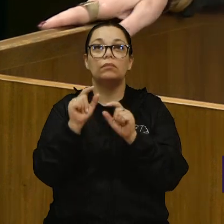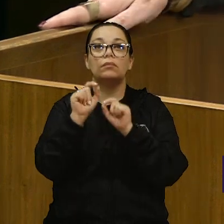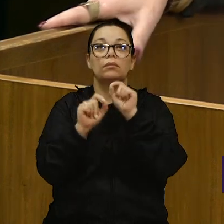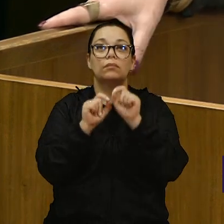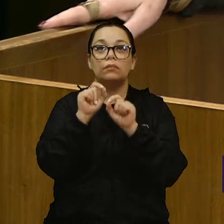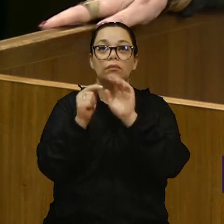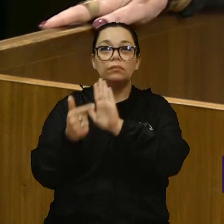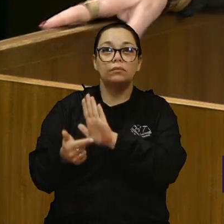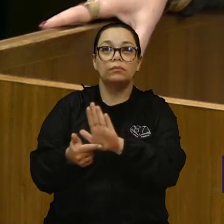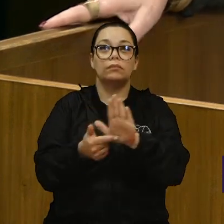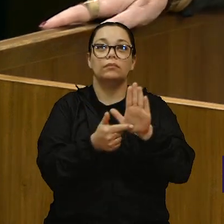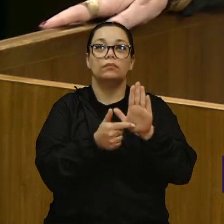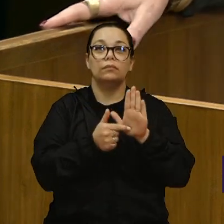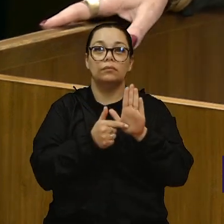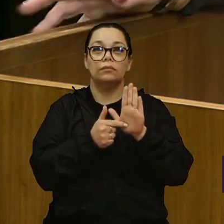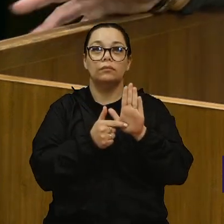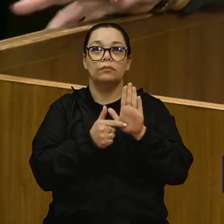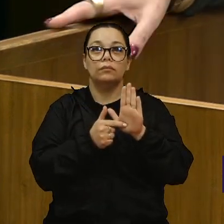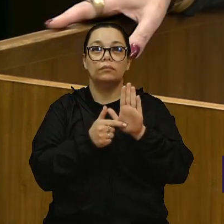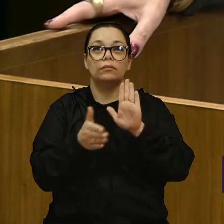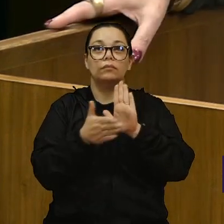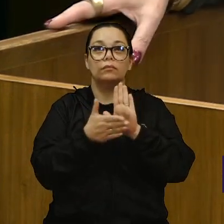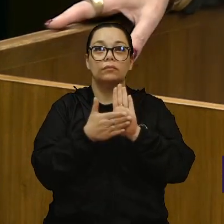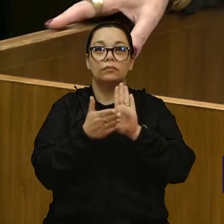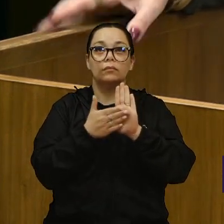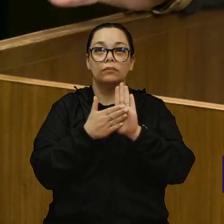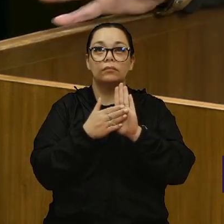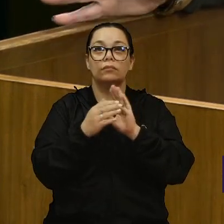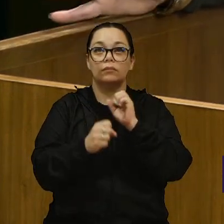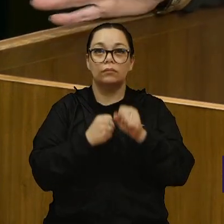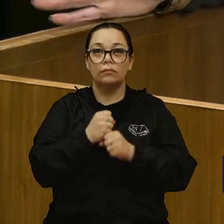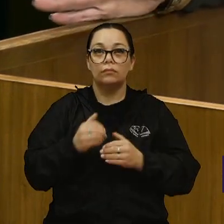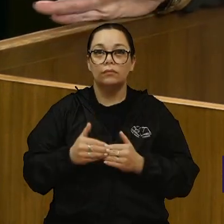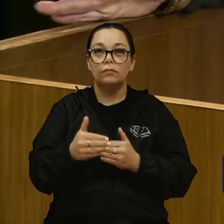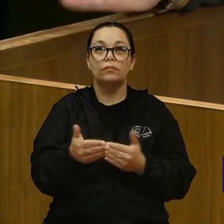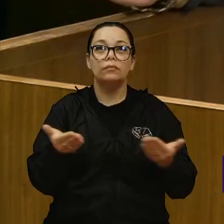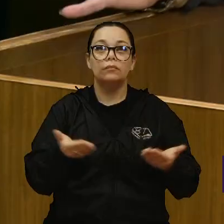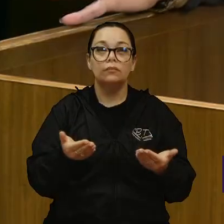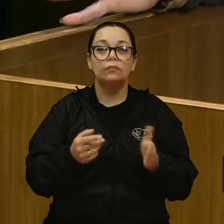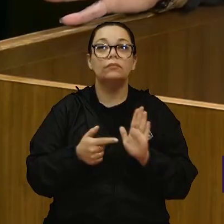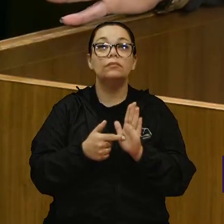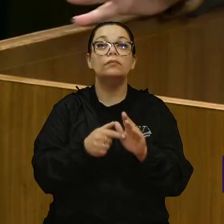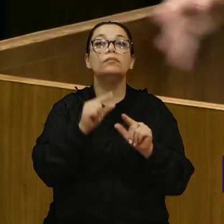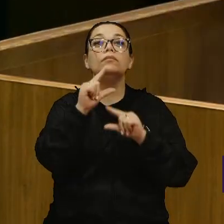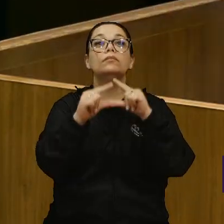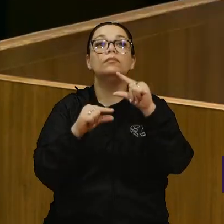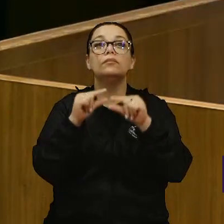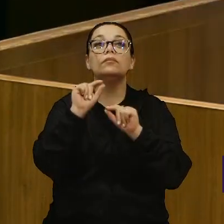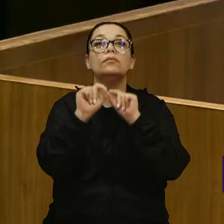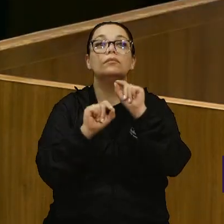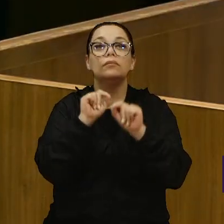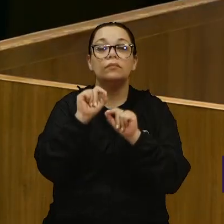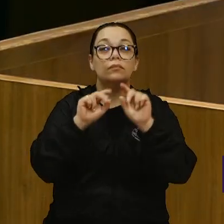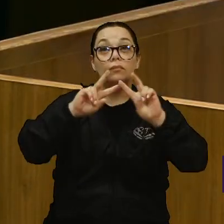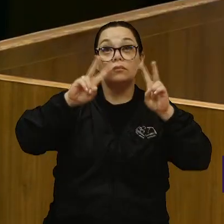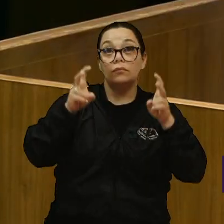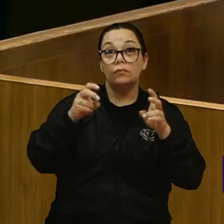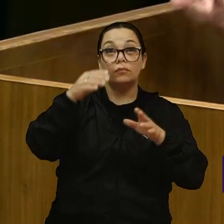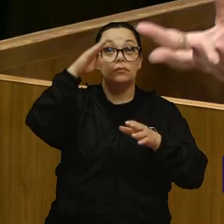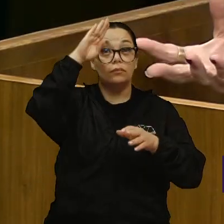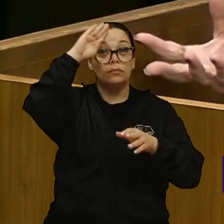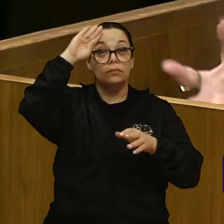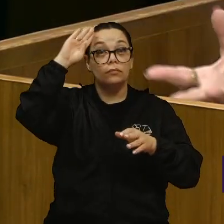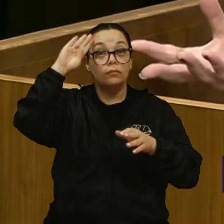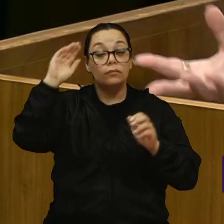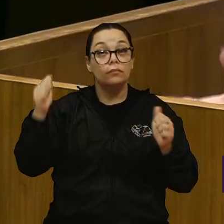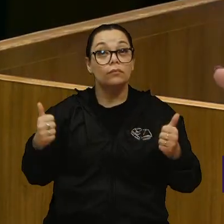foi apresentado a proposta desse ano, que revela um pouco essa questão de a academia